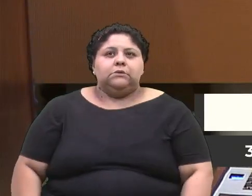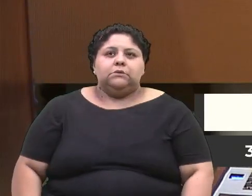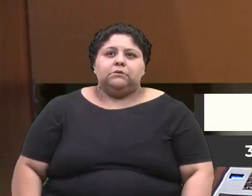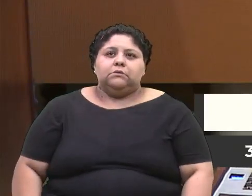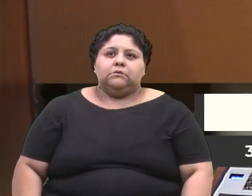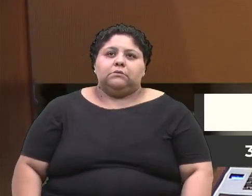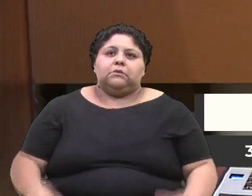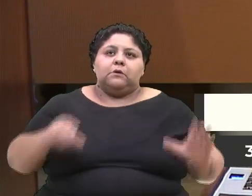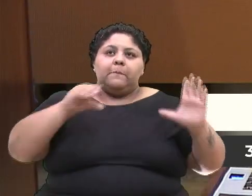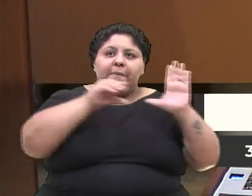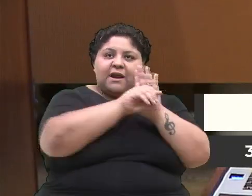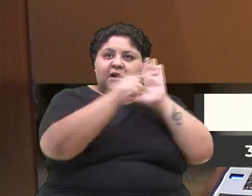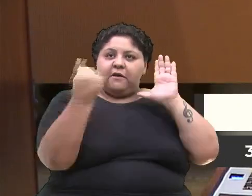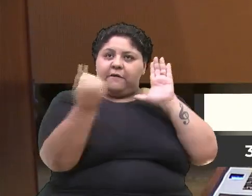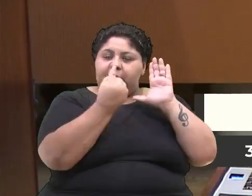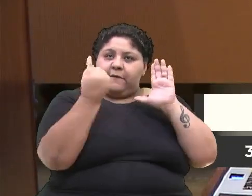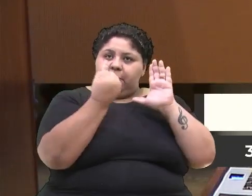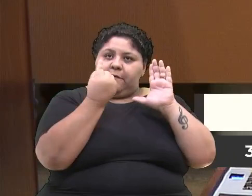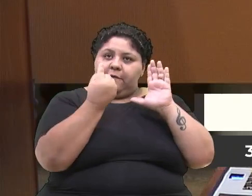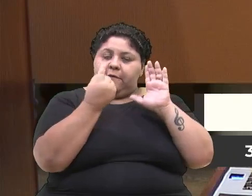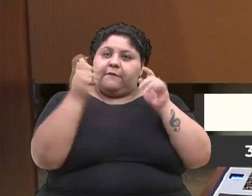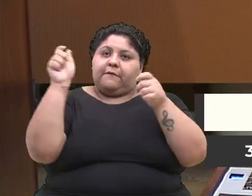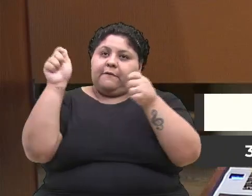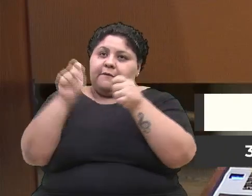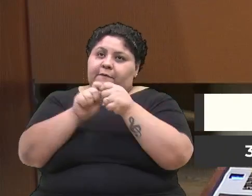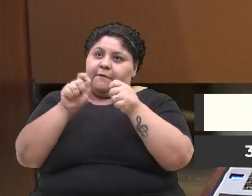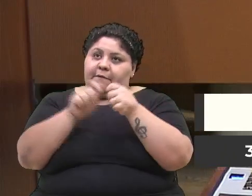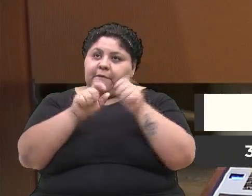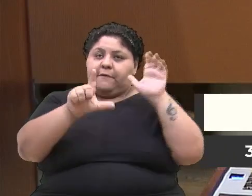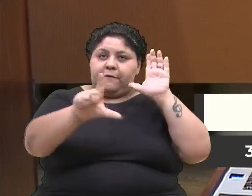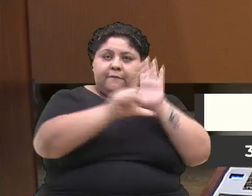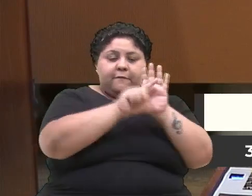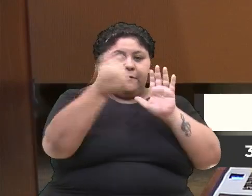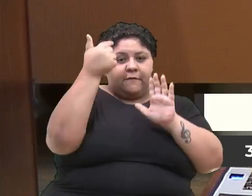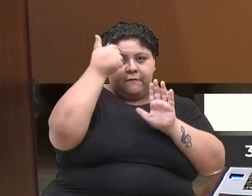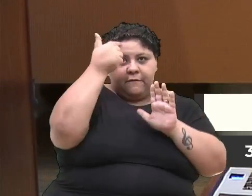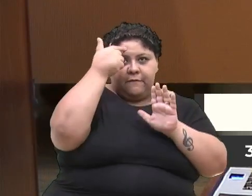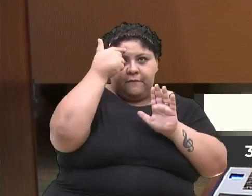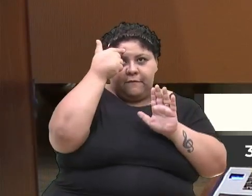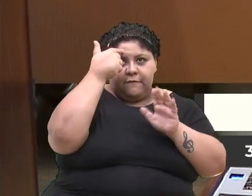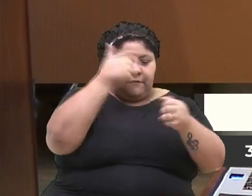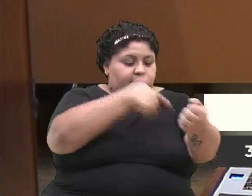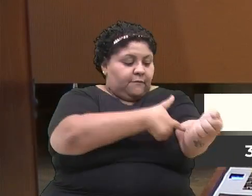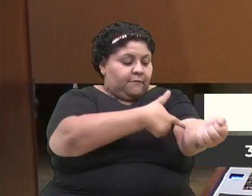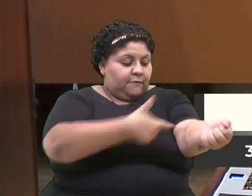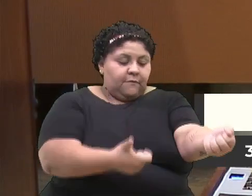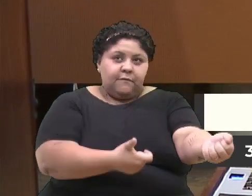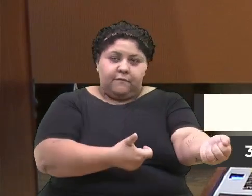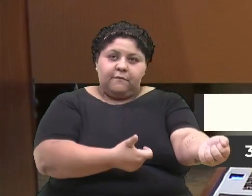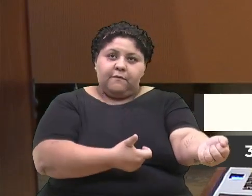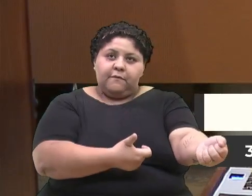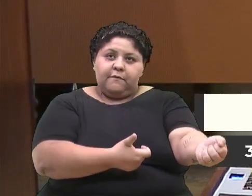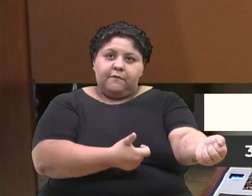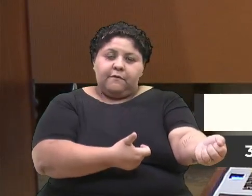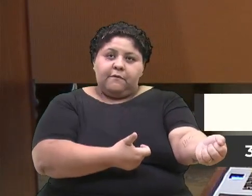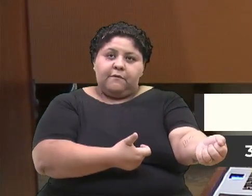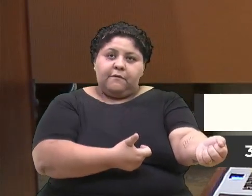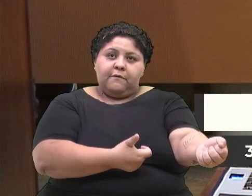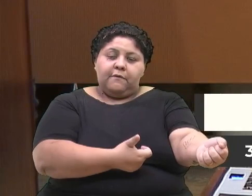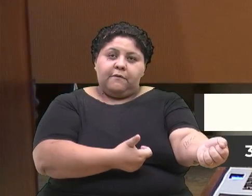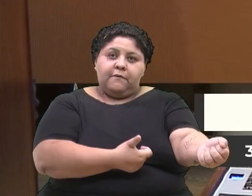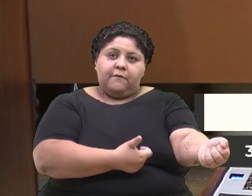Parágrafo único. Para efeito da presente lei, entende-se por exame cariótipo o exame que